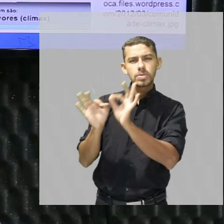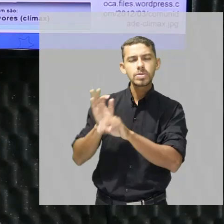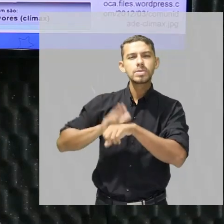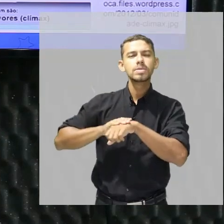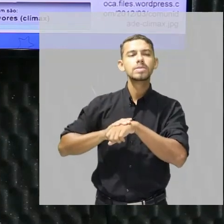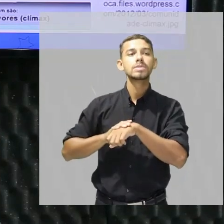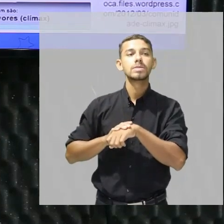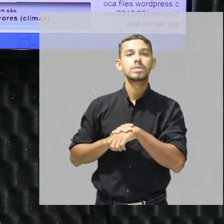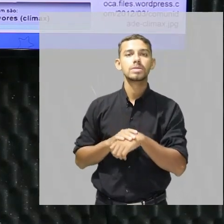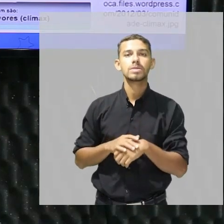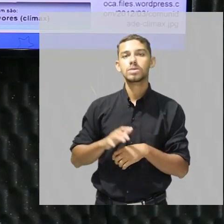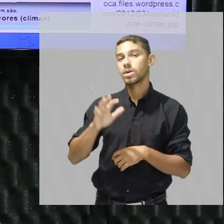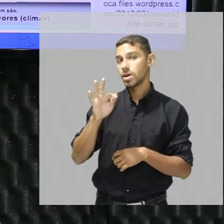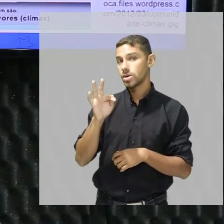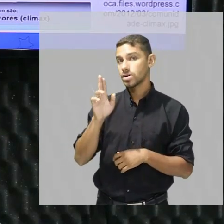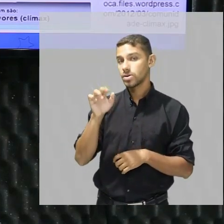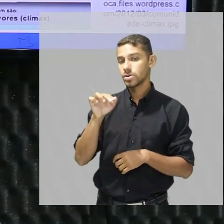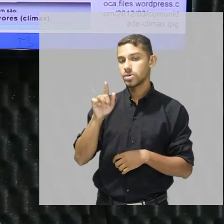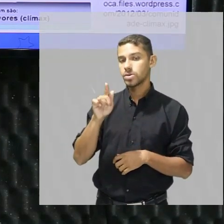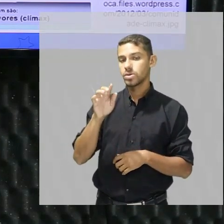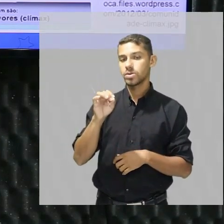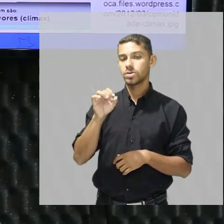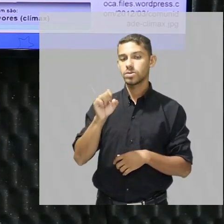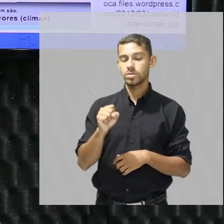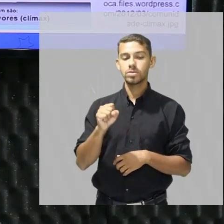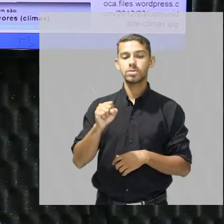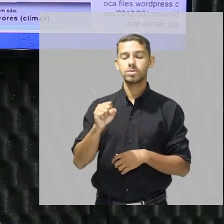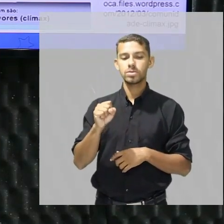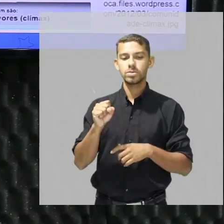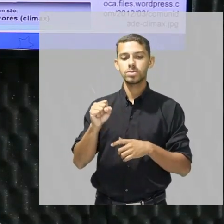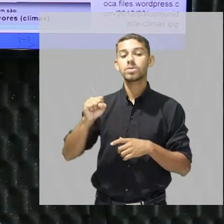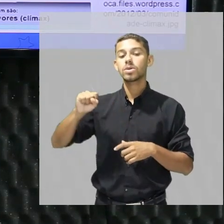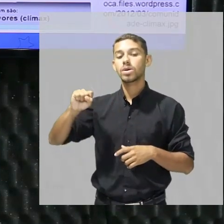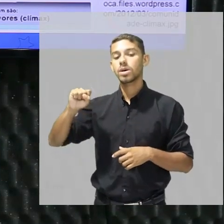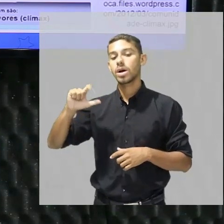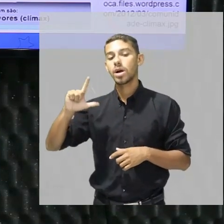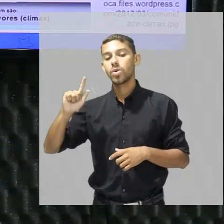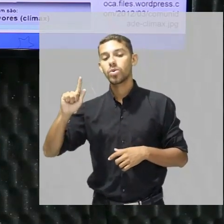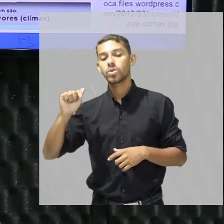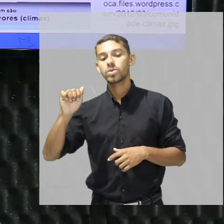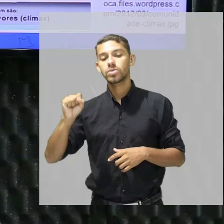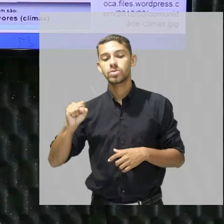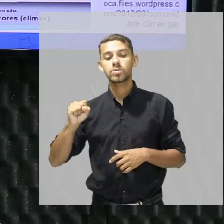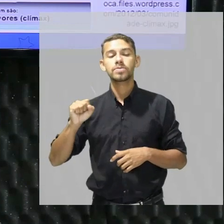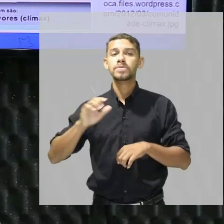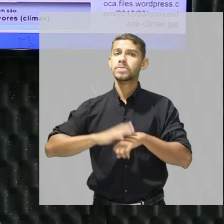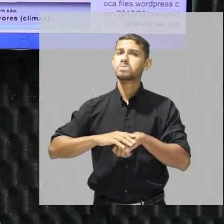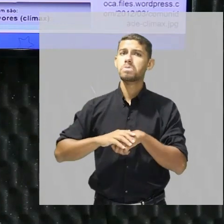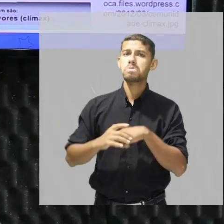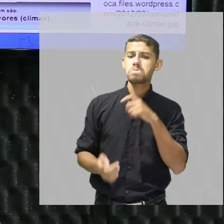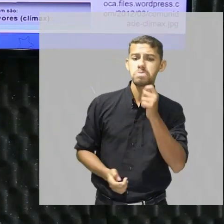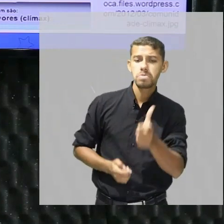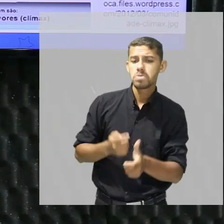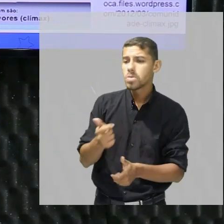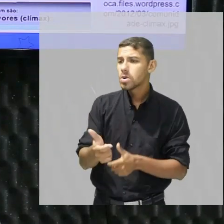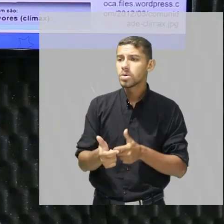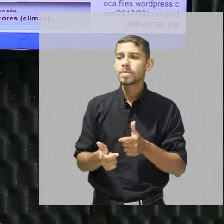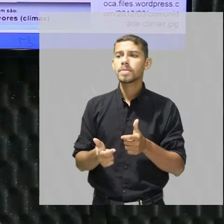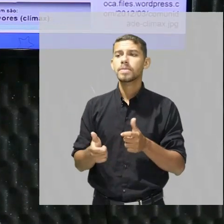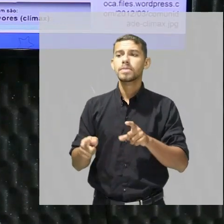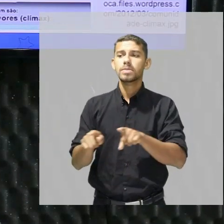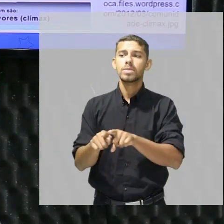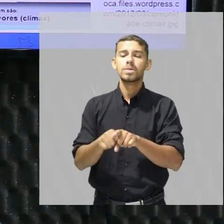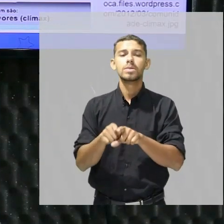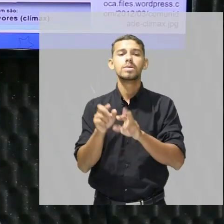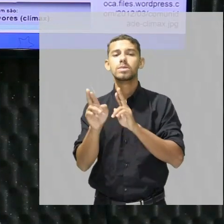são formadas por fungos misturados com algas, tá? E eles têm pouca exigência com relação